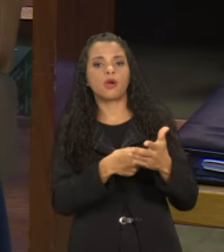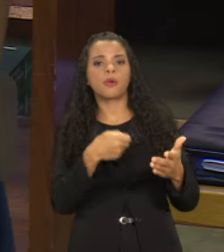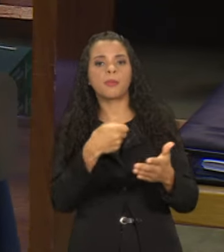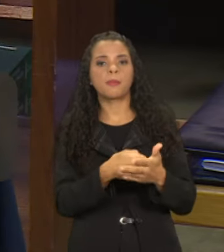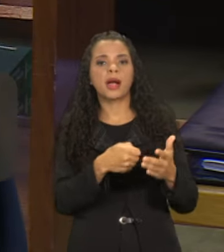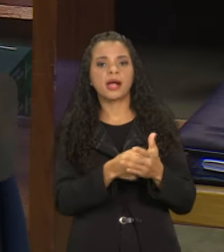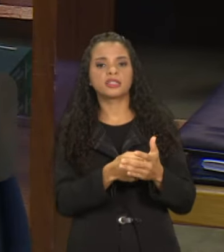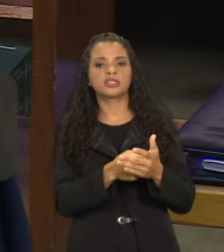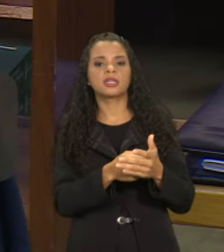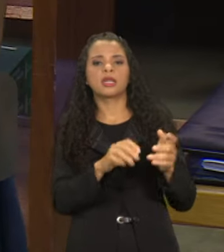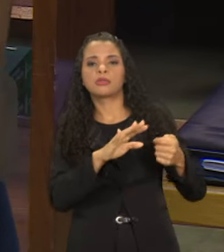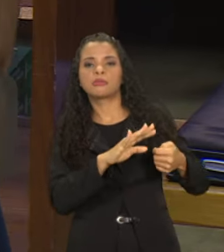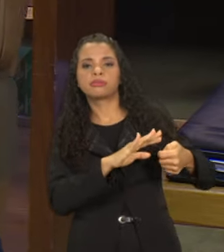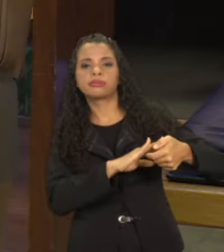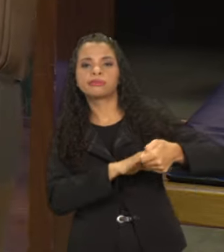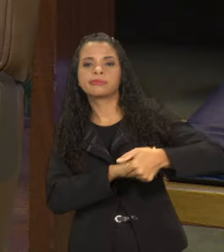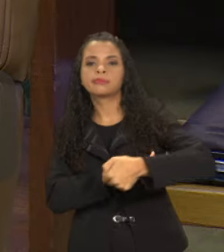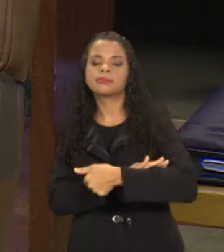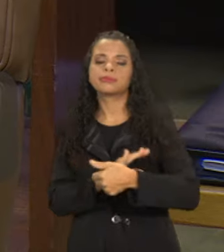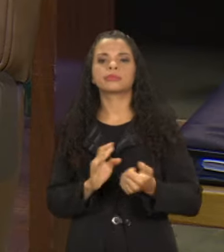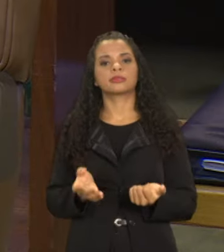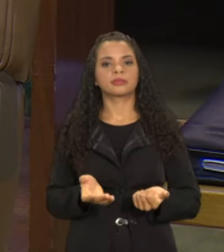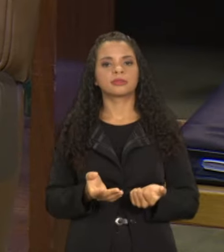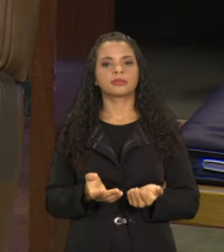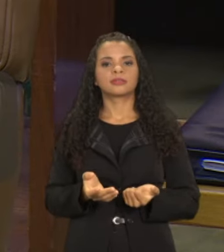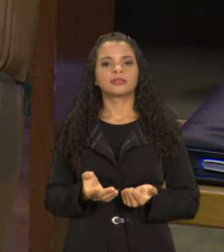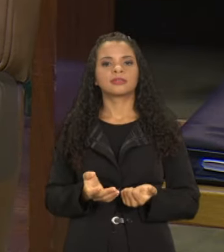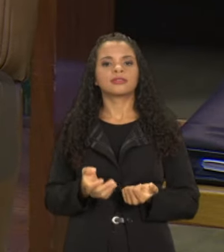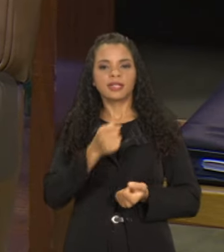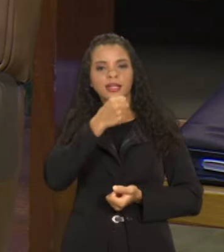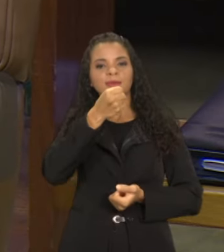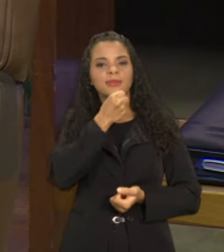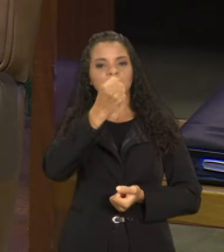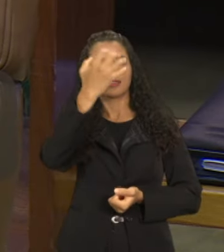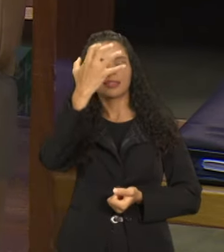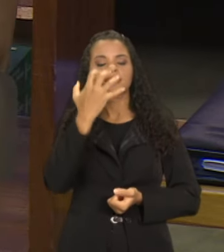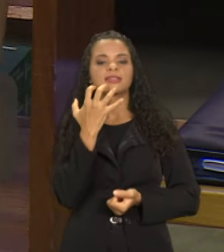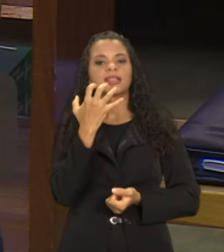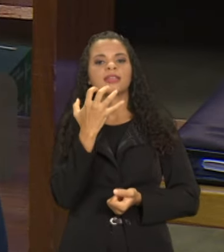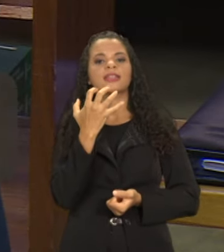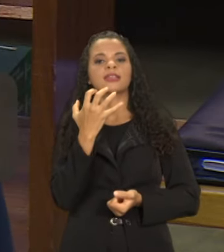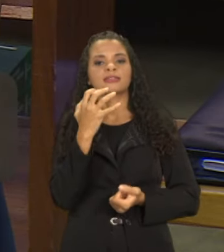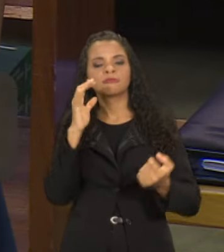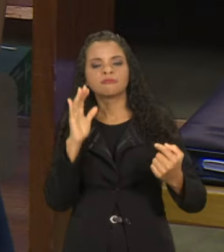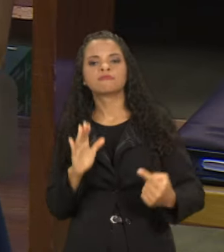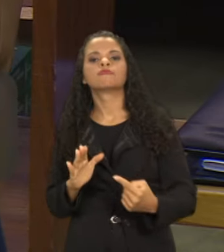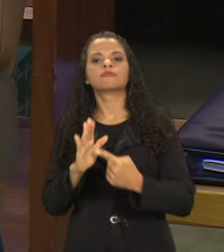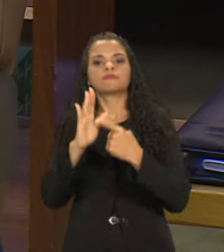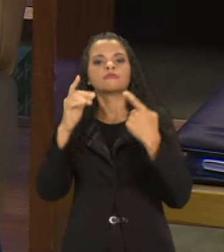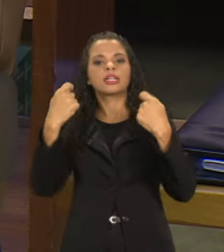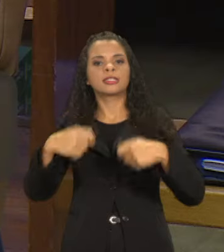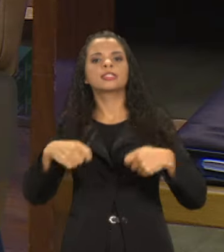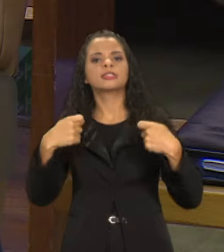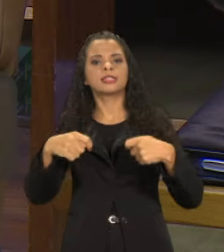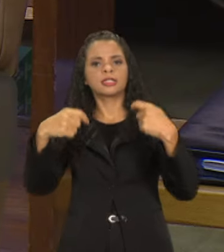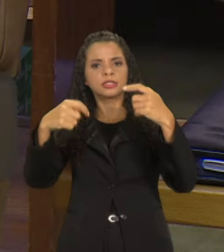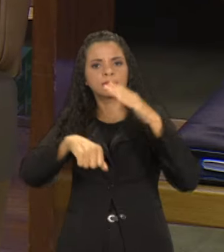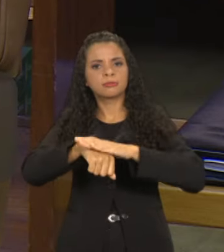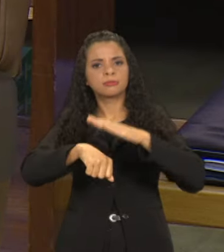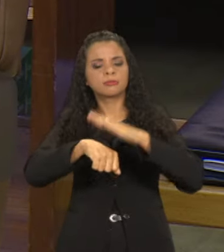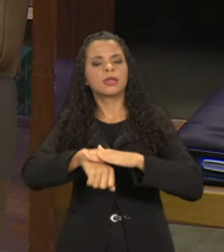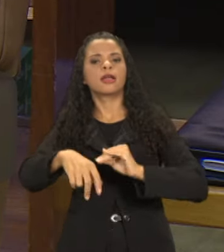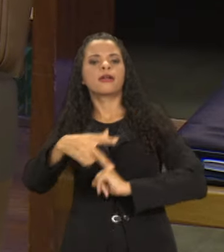eram disseminadas contra a vacina, a imprensa séria destacou exatamente a necessidade de vacinação para